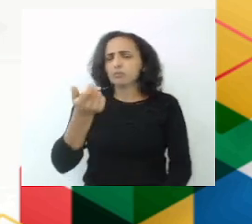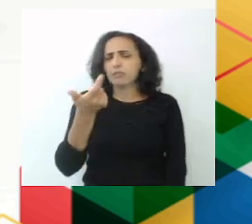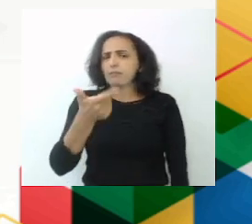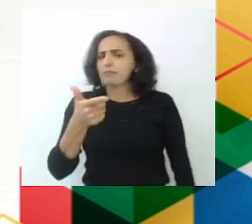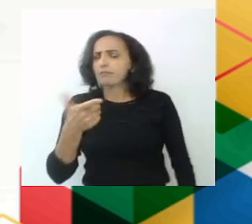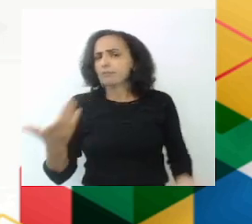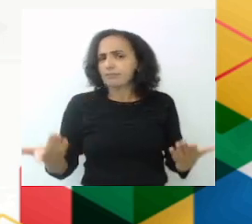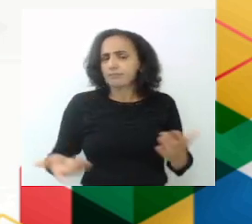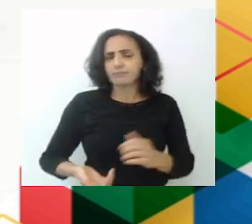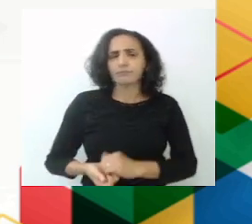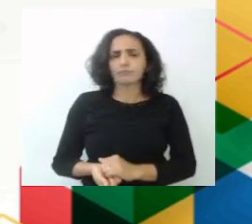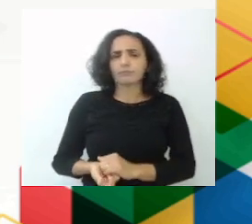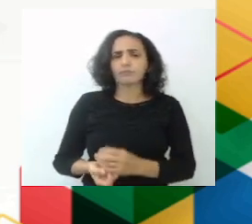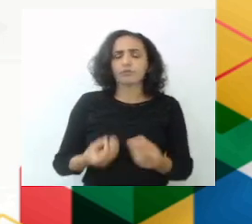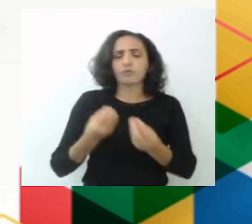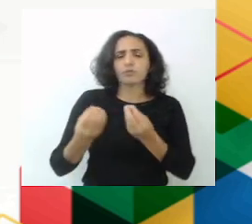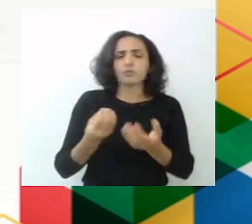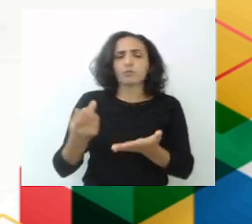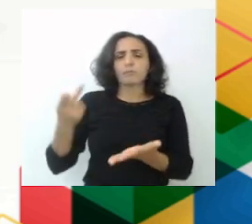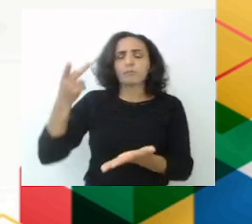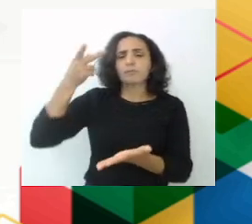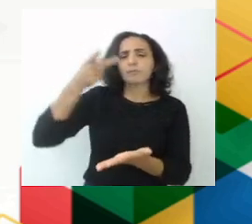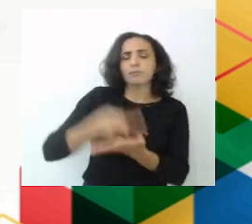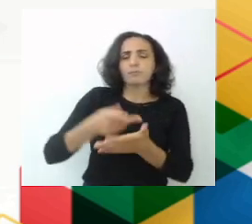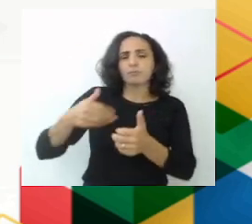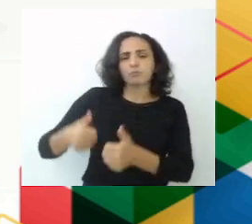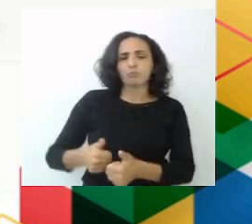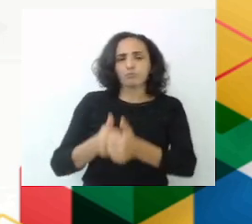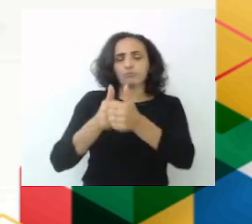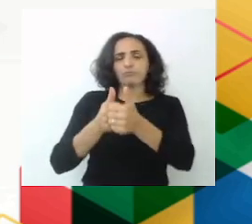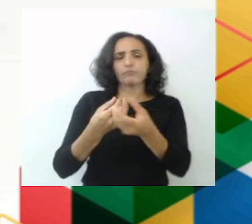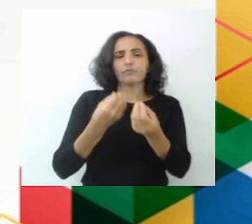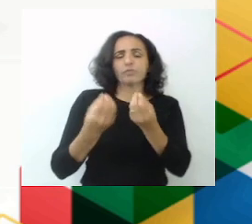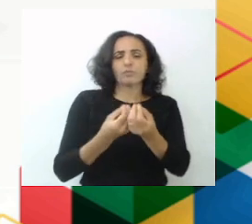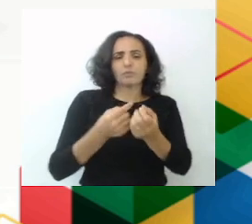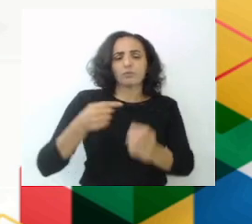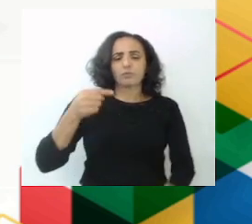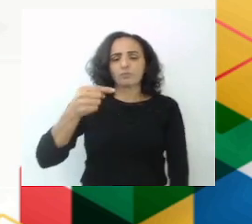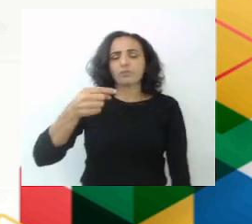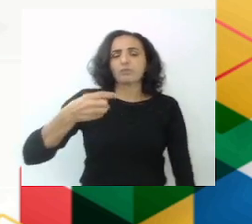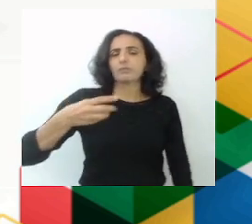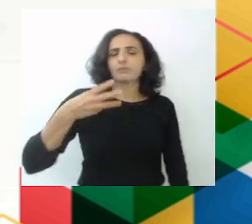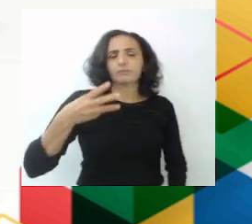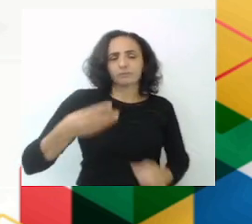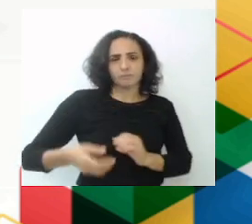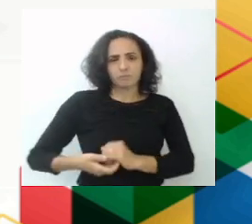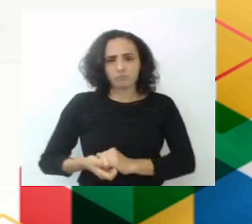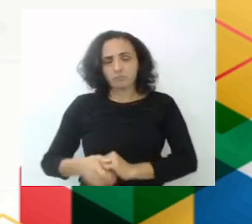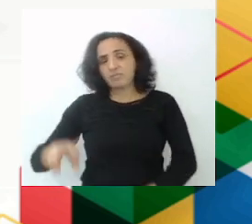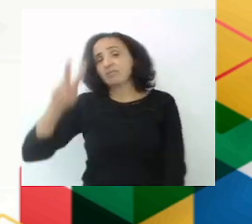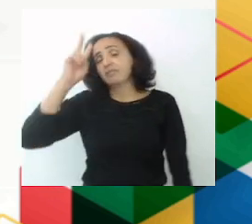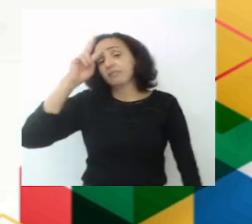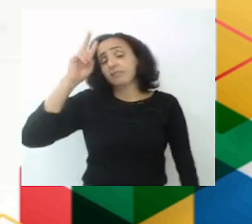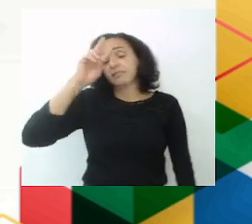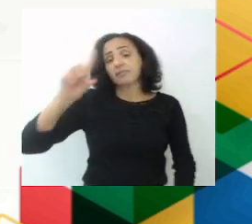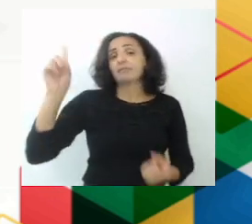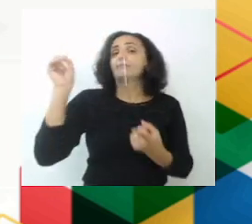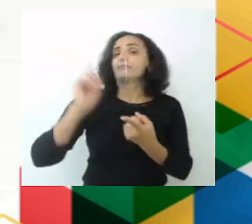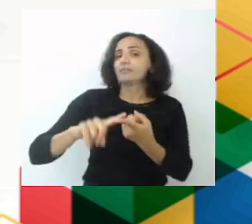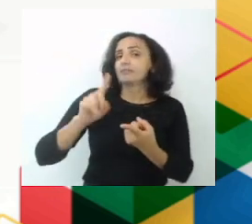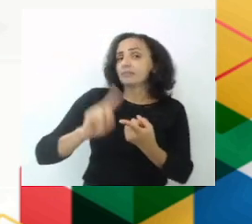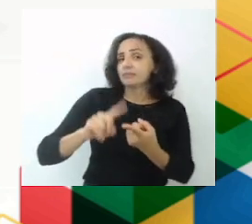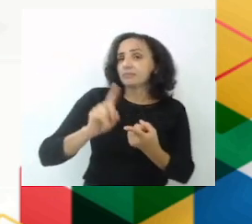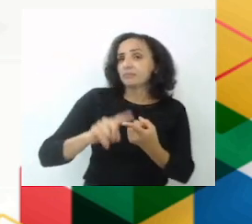aqui, ó, o termo que acompanha o x é o menos 3. Lembre também de colocar o sinal.